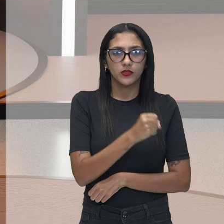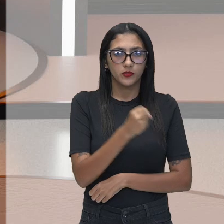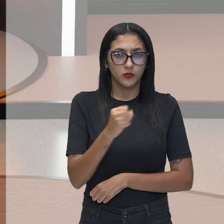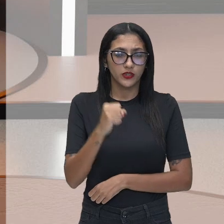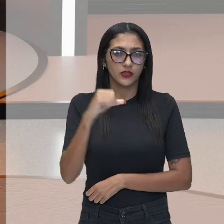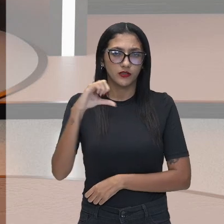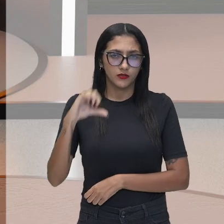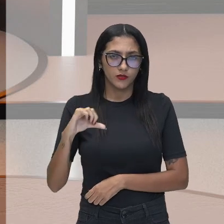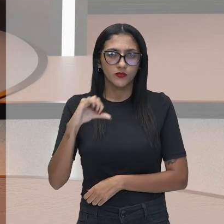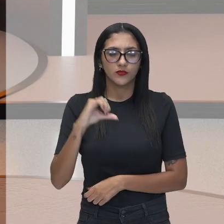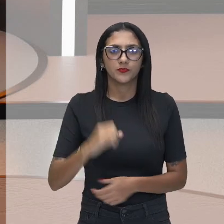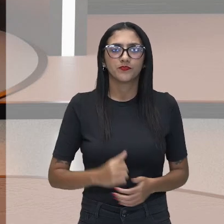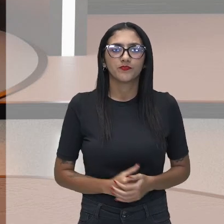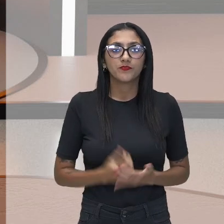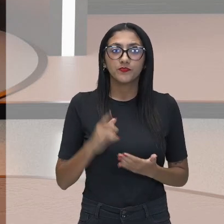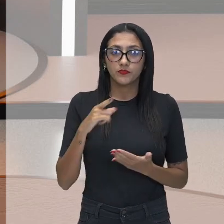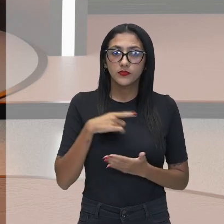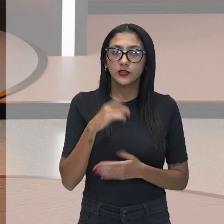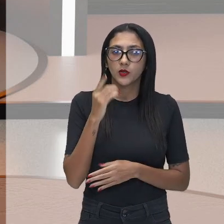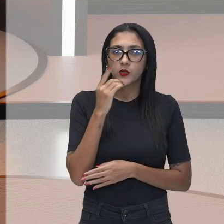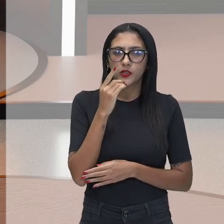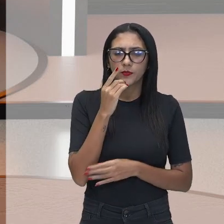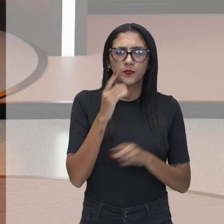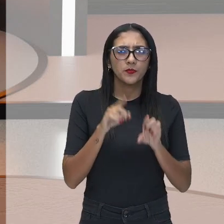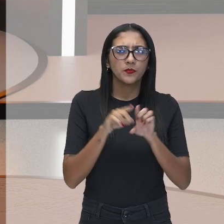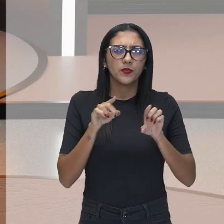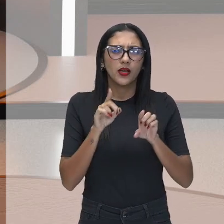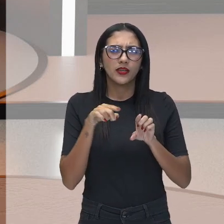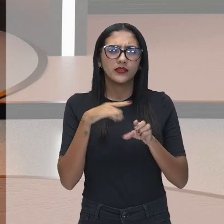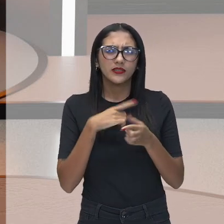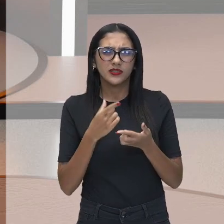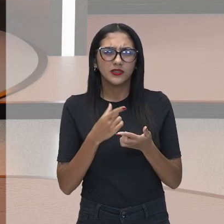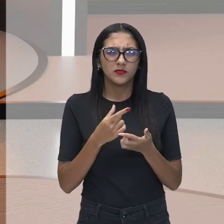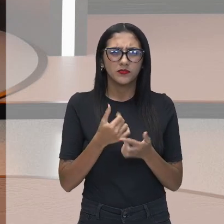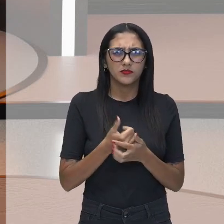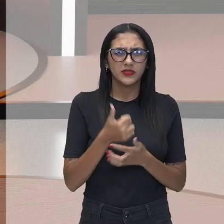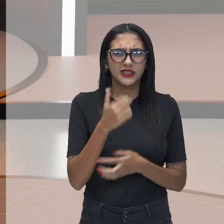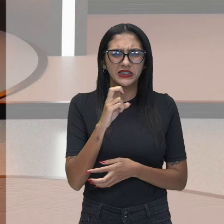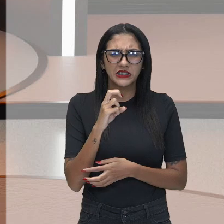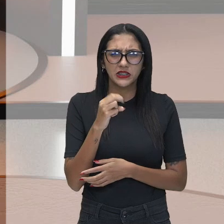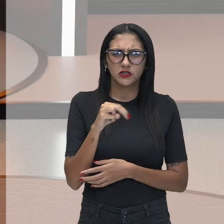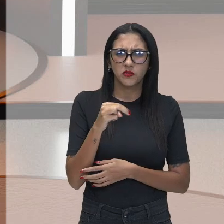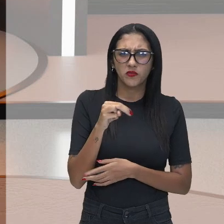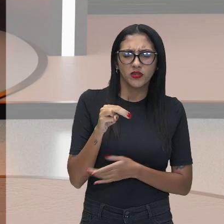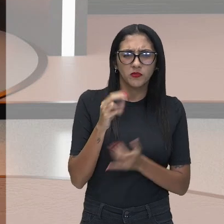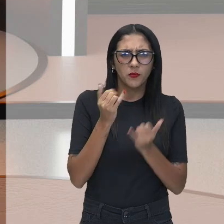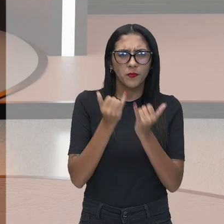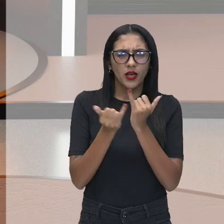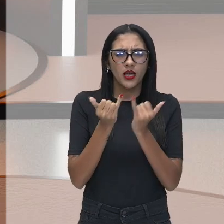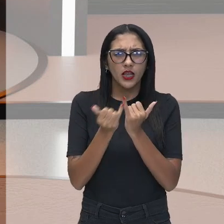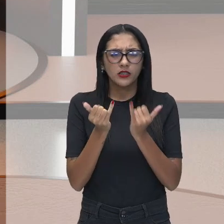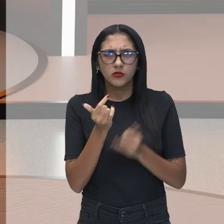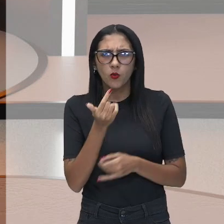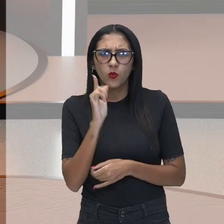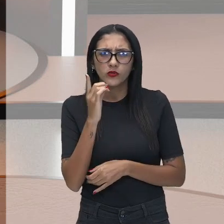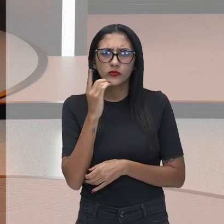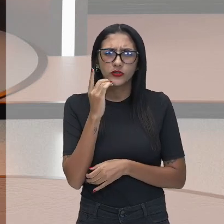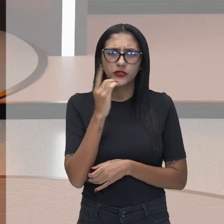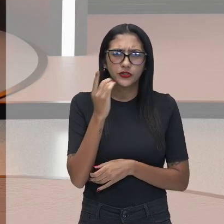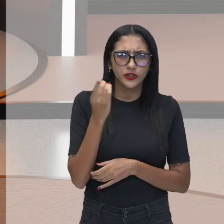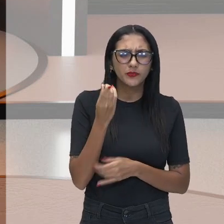1889, tá bom? Então essa é a data. Mas, professor, essa data está muito próxima de uma outra data que eu lembro que é importante também na história do